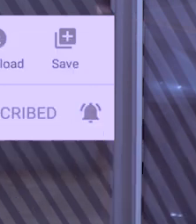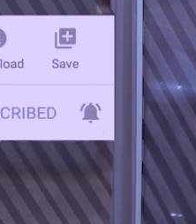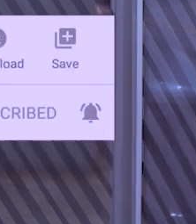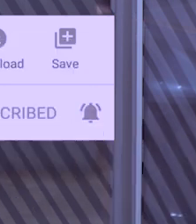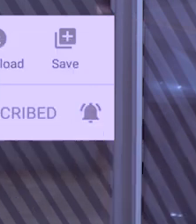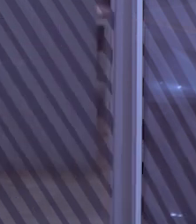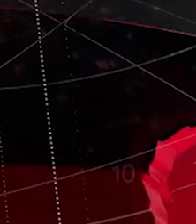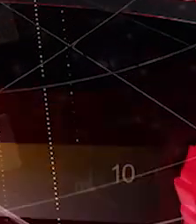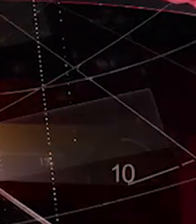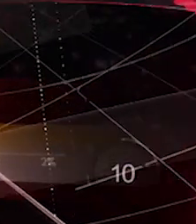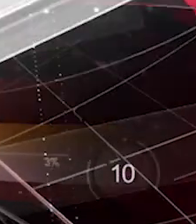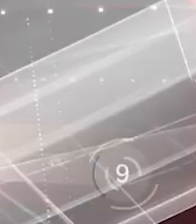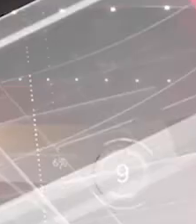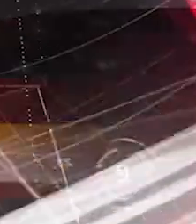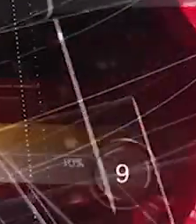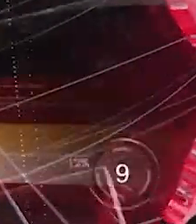de notificação.